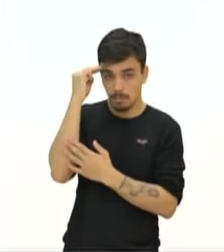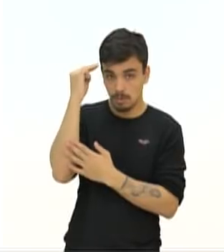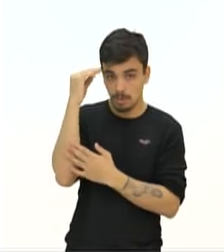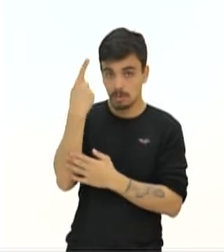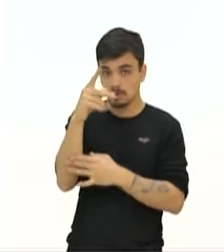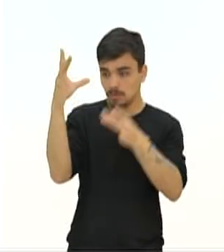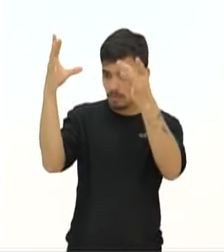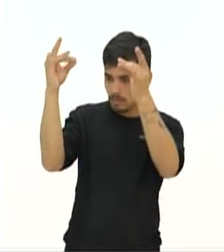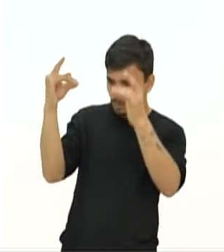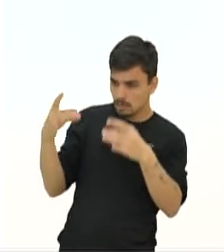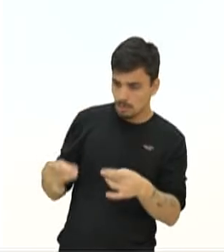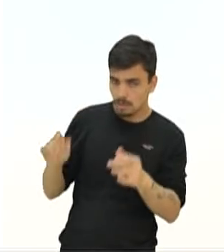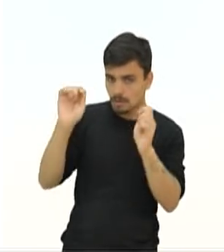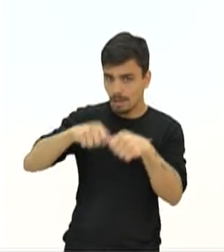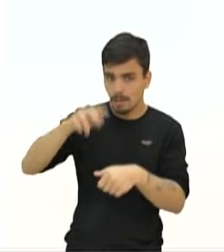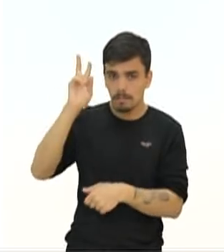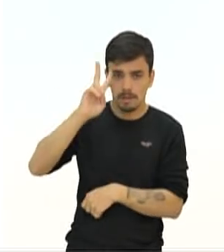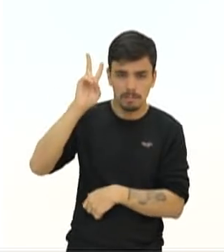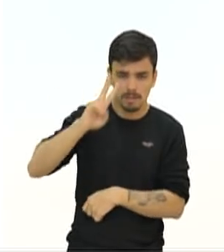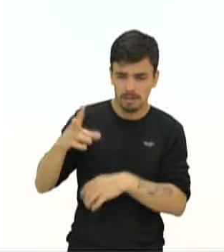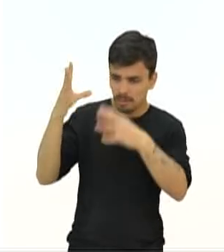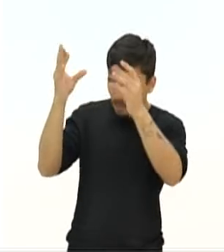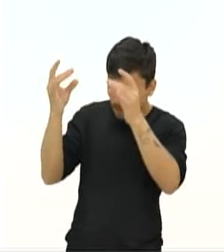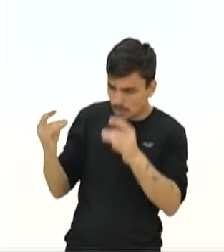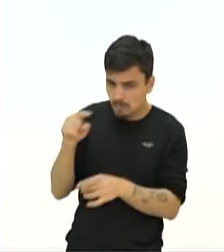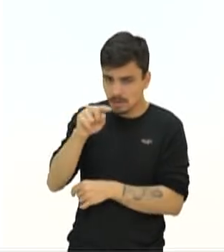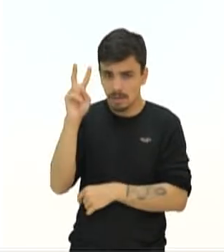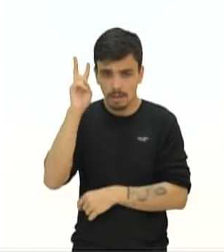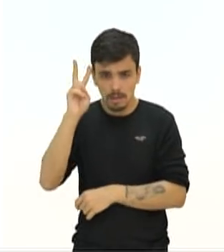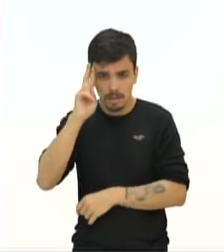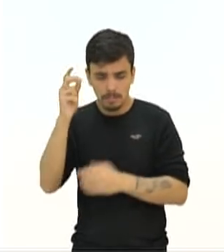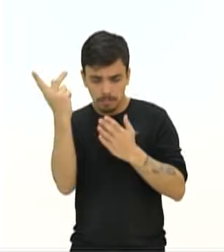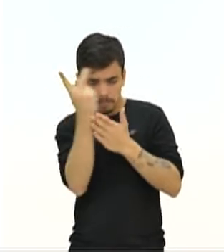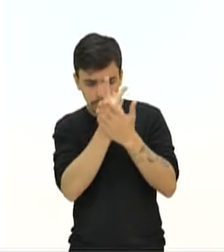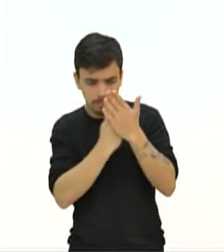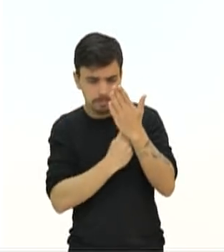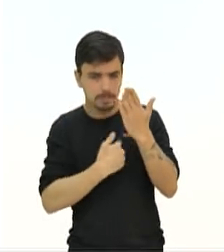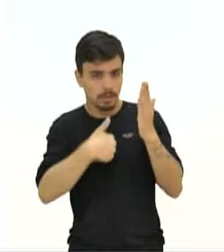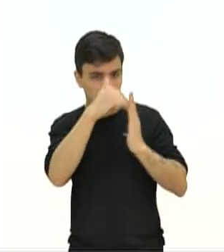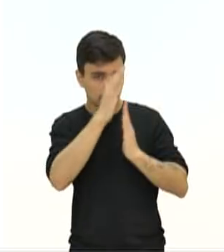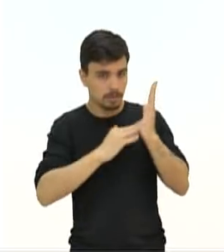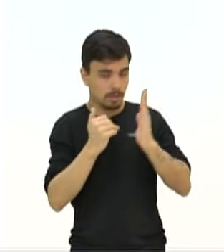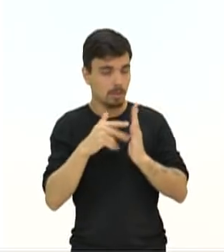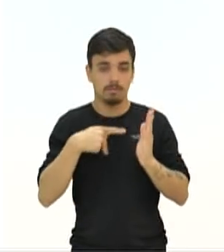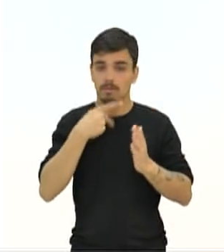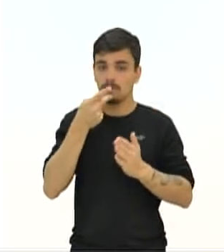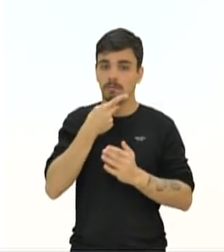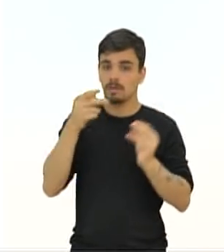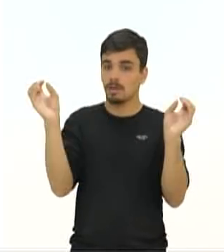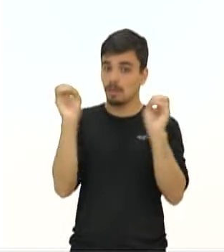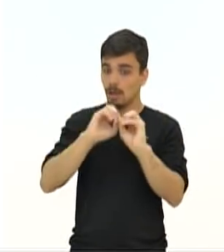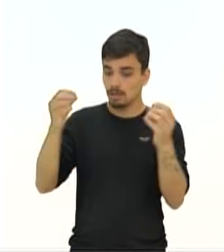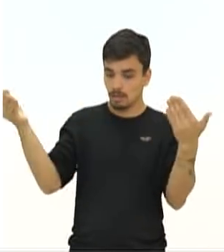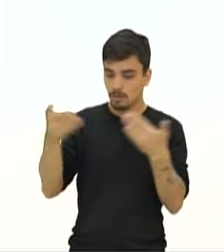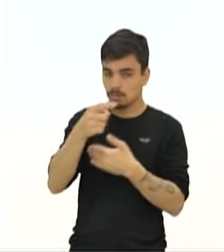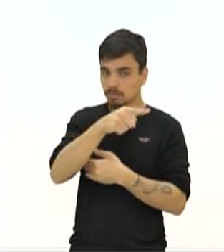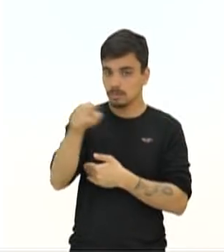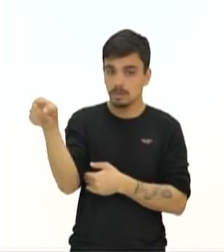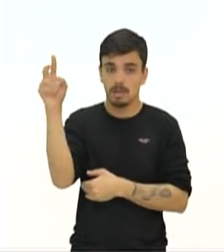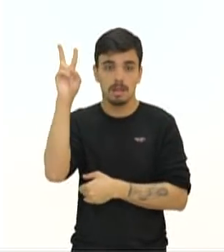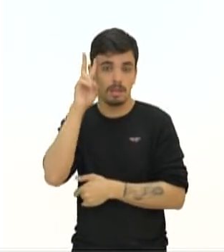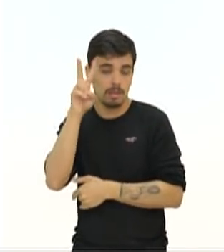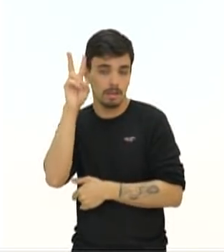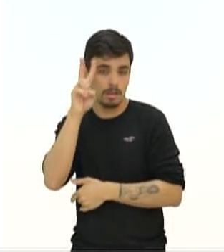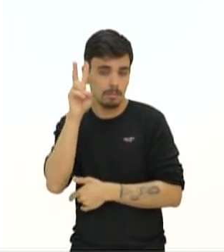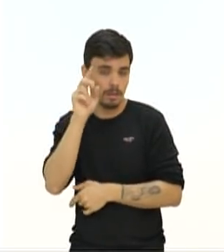você consegue se lembrar, né? Então, a professora falou um pouquinho da obra, eu não vou falar mais agora, para vocês, né, tentarem lembrar aí o